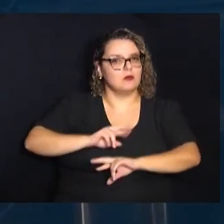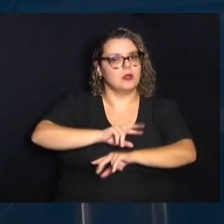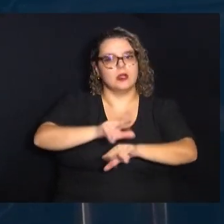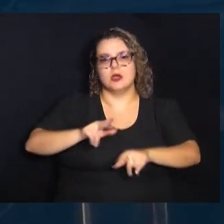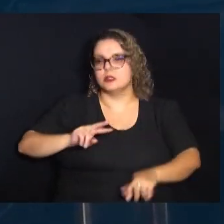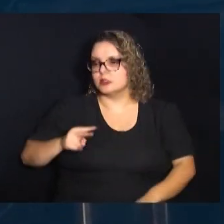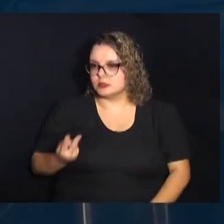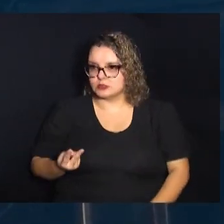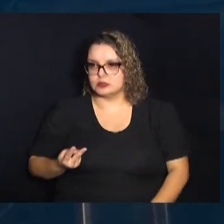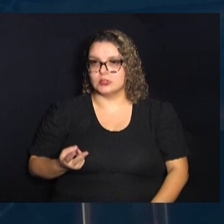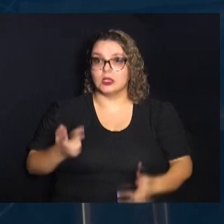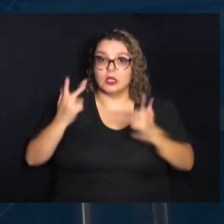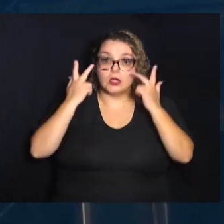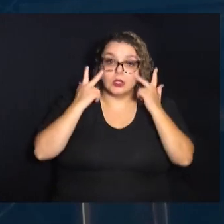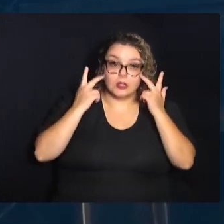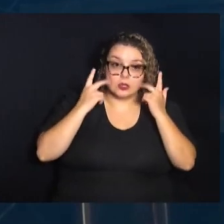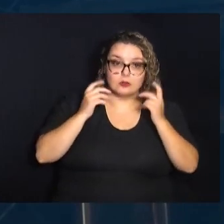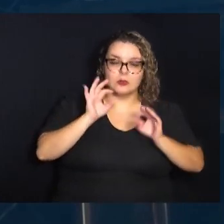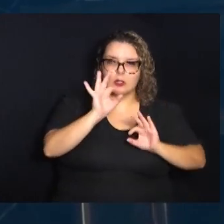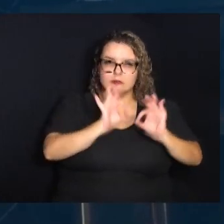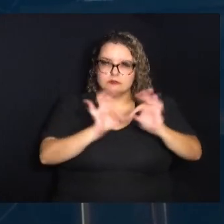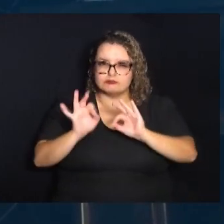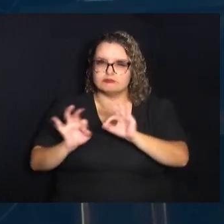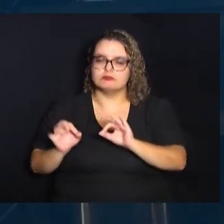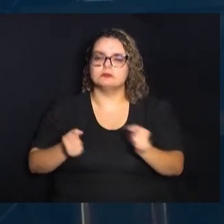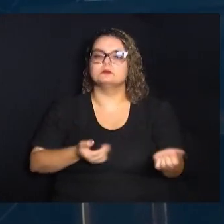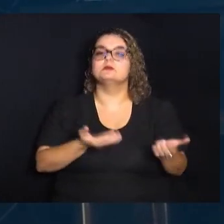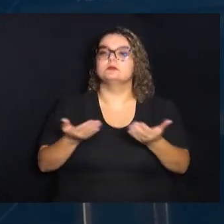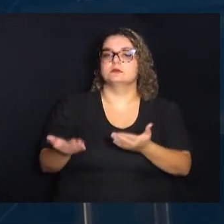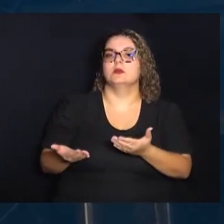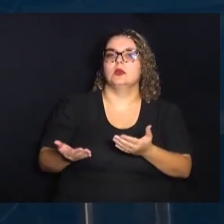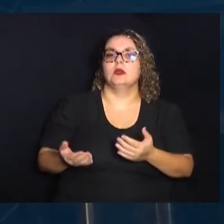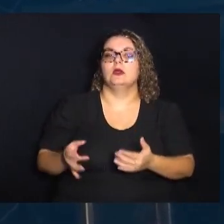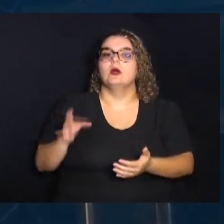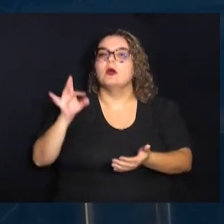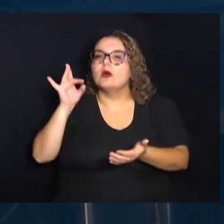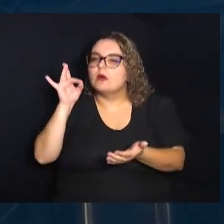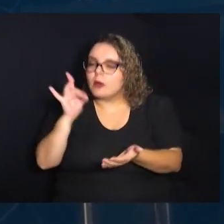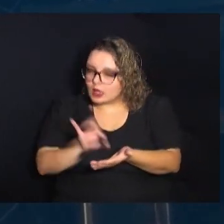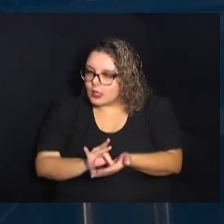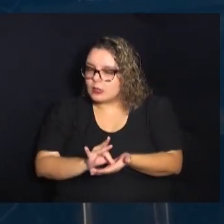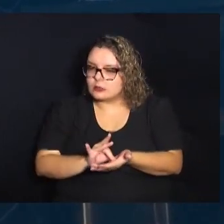já muitas vezes e geralmente quando montam esse espetáculo, montam com um